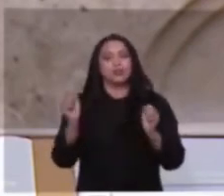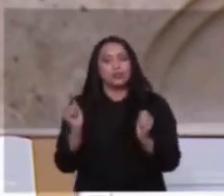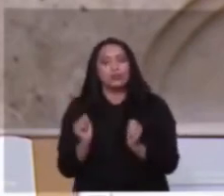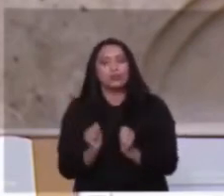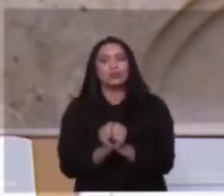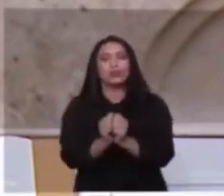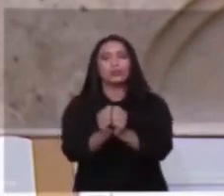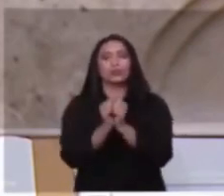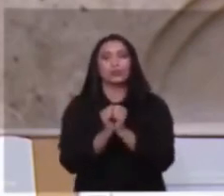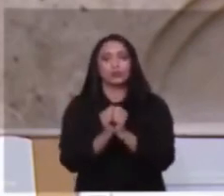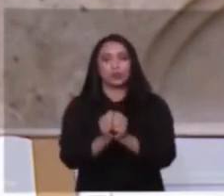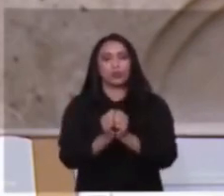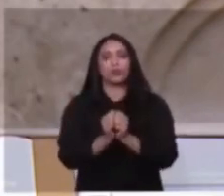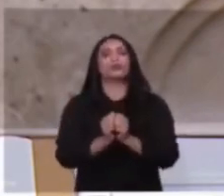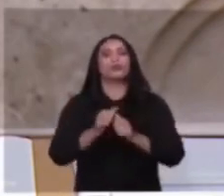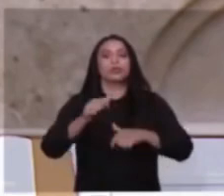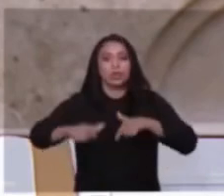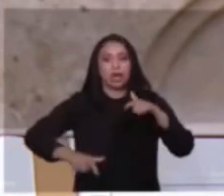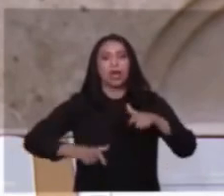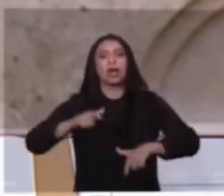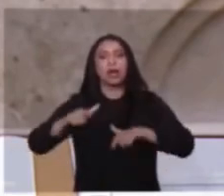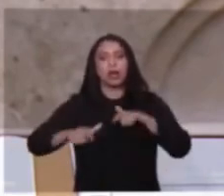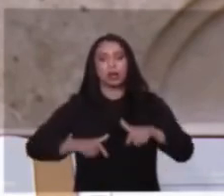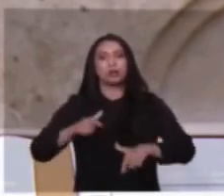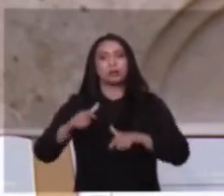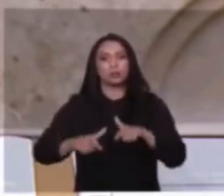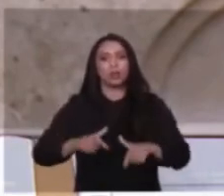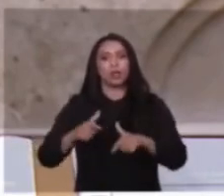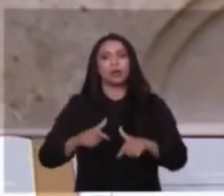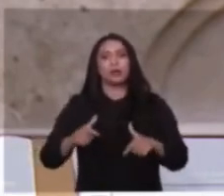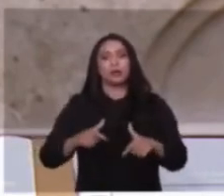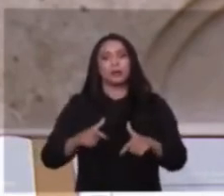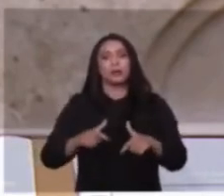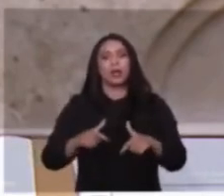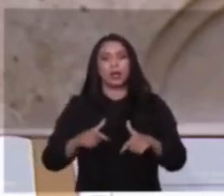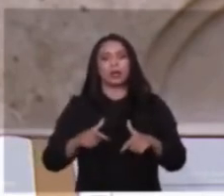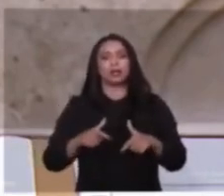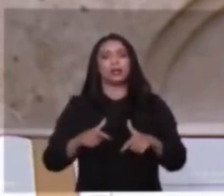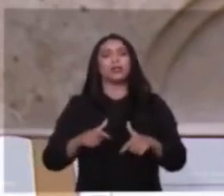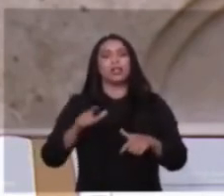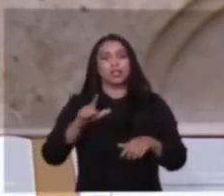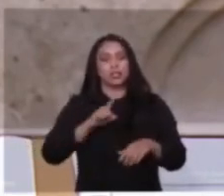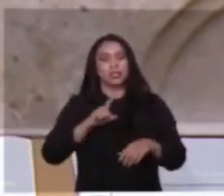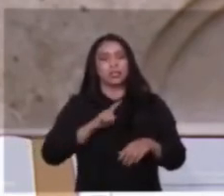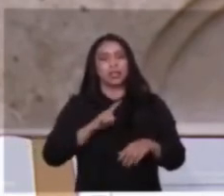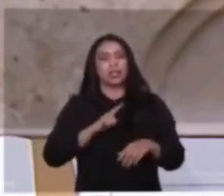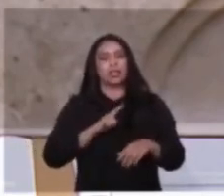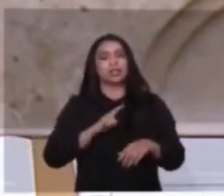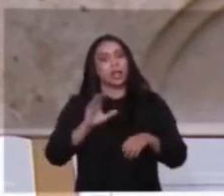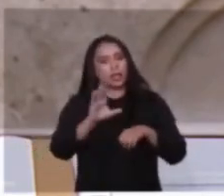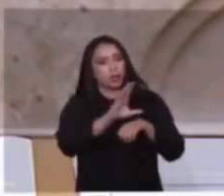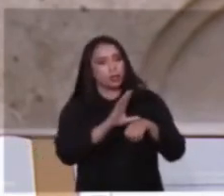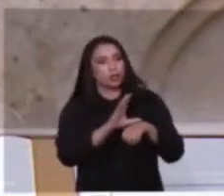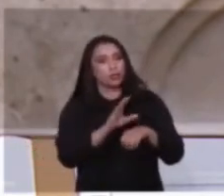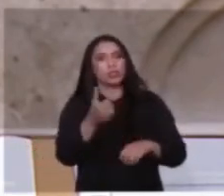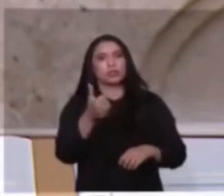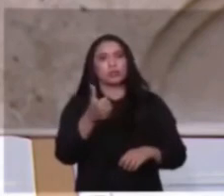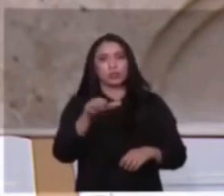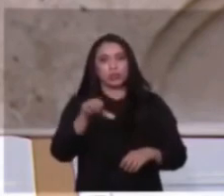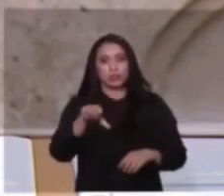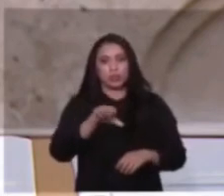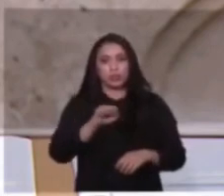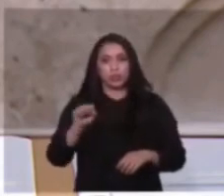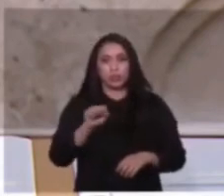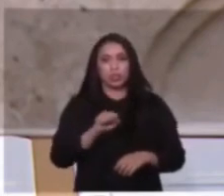colegiada à missão institucional precípua que lhe comete a Constituição Cidadã de